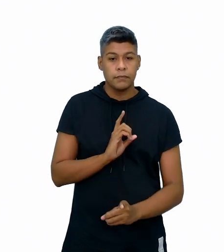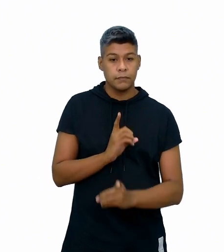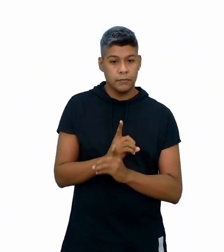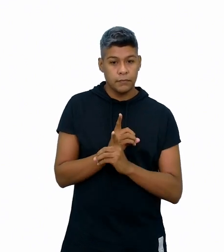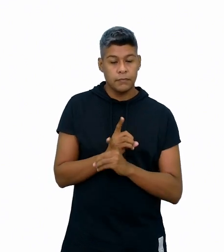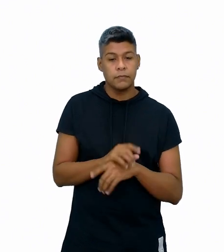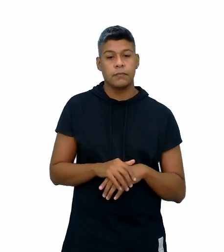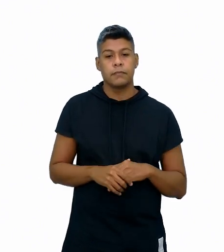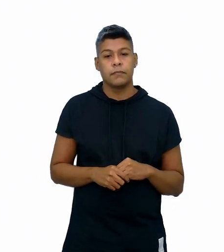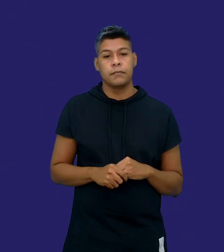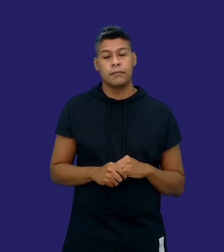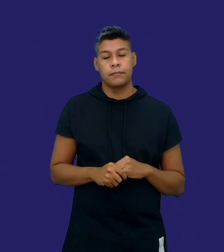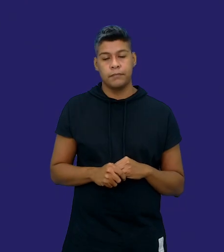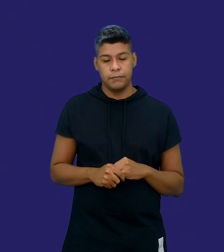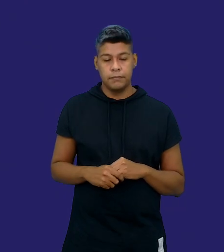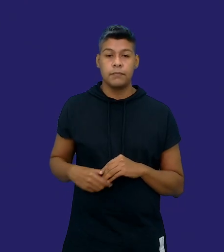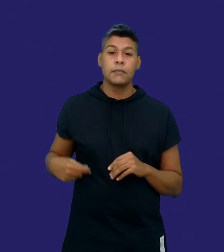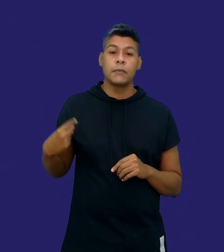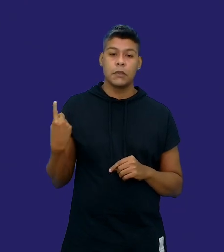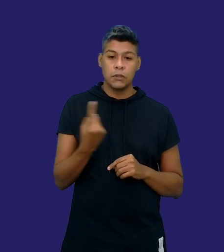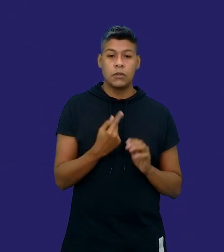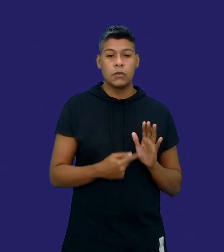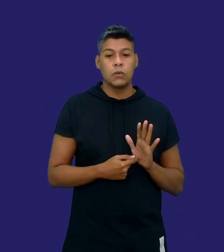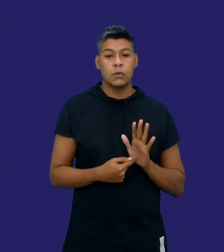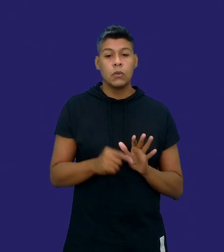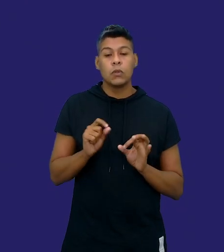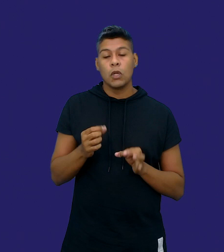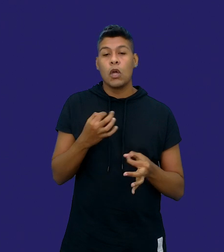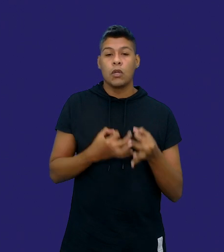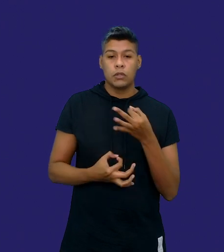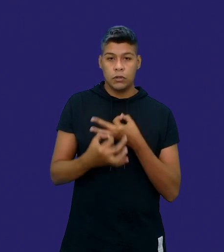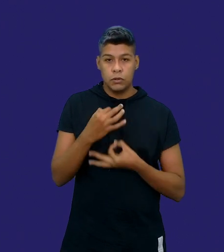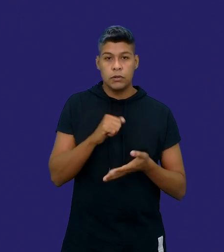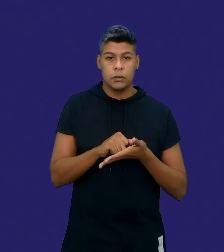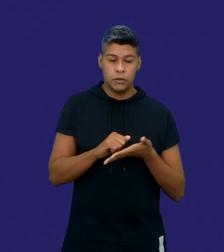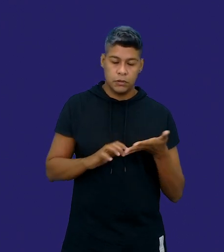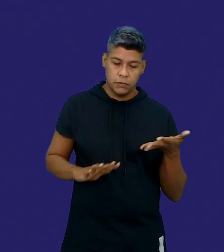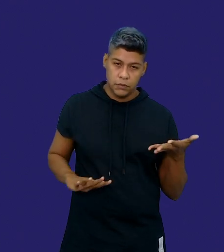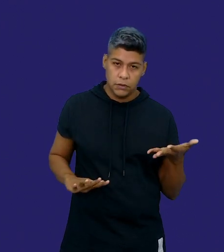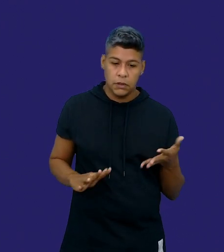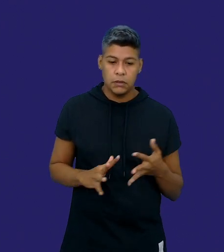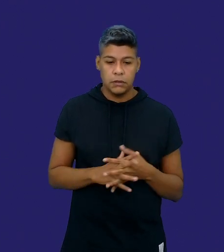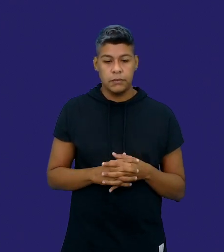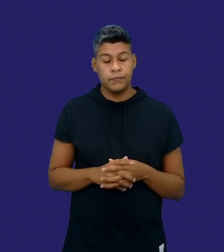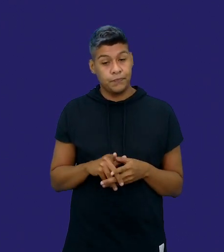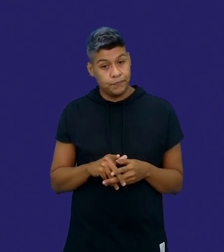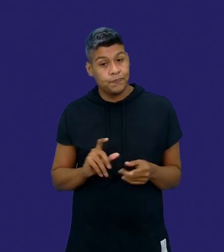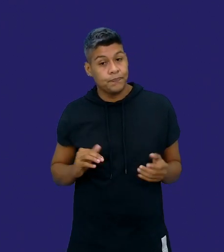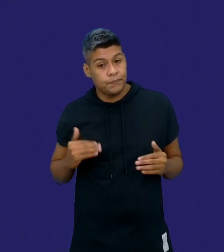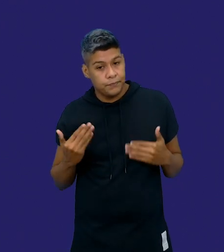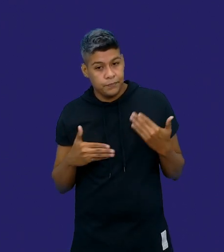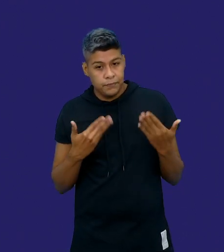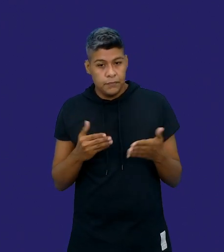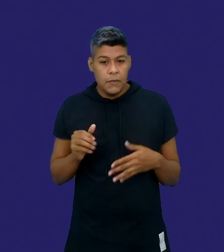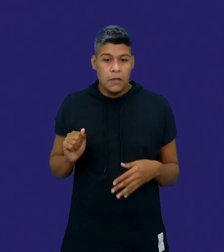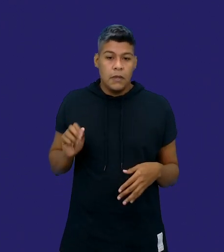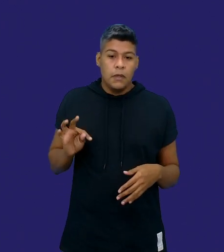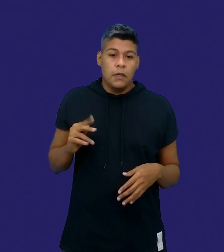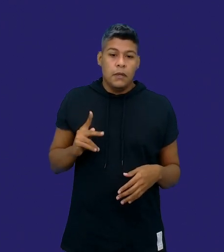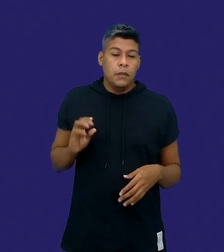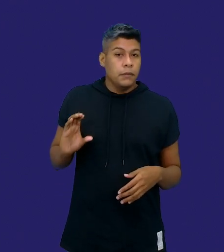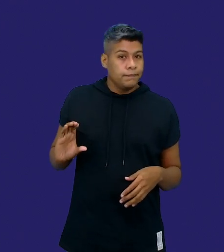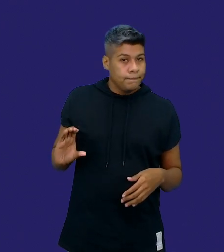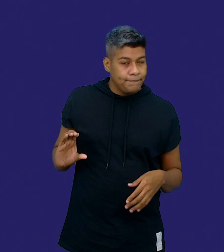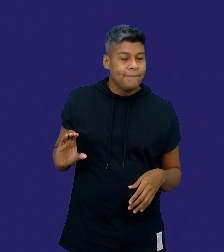encontro, onde nós trazemos, né, sugestões das atividades que vocês vão desenvolver na ATPC